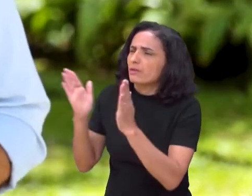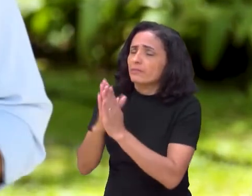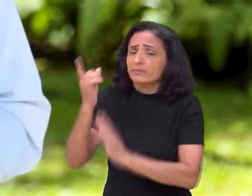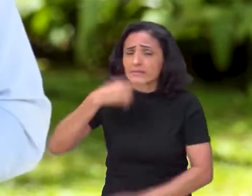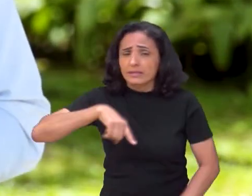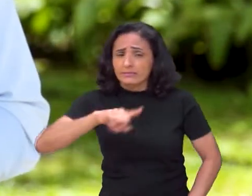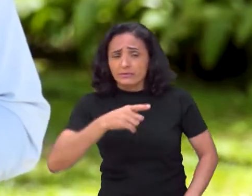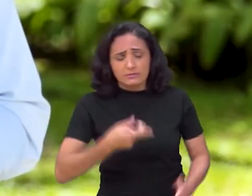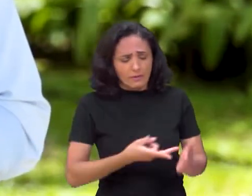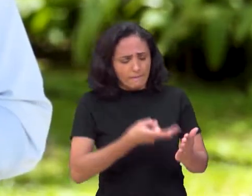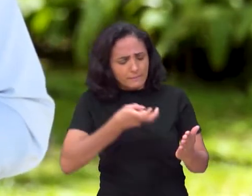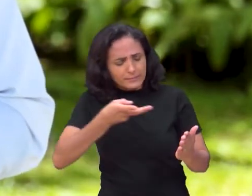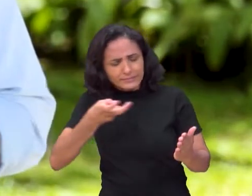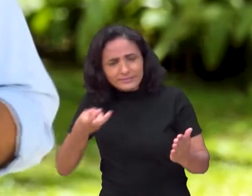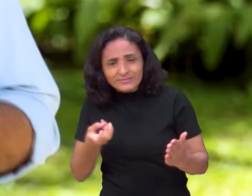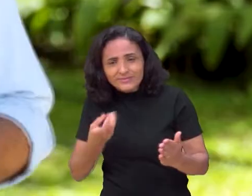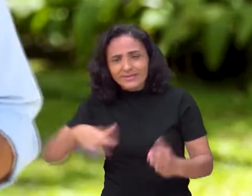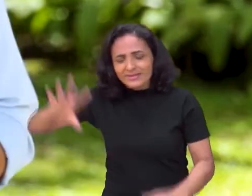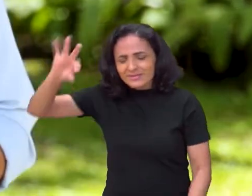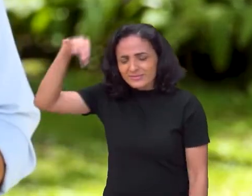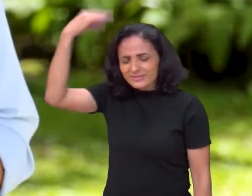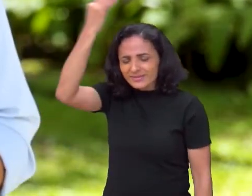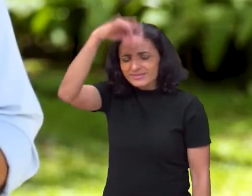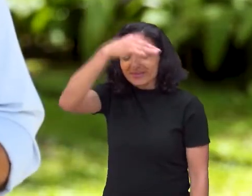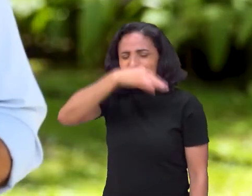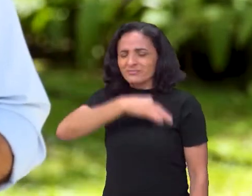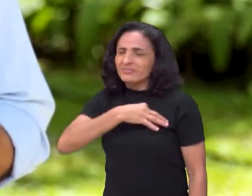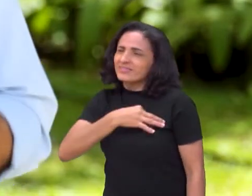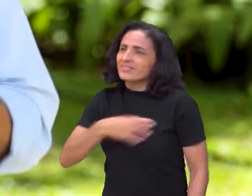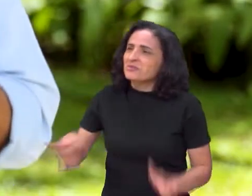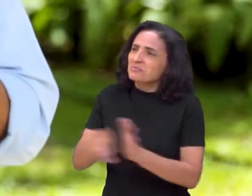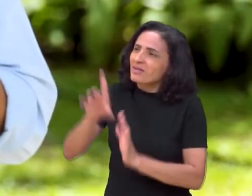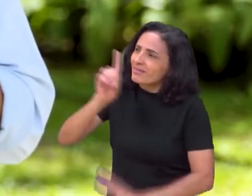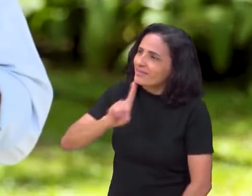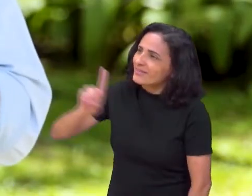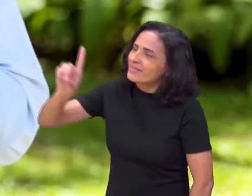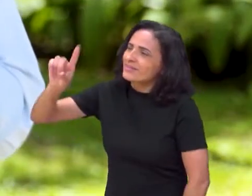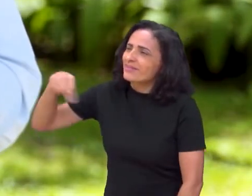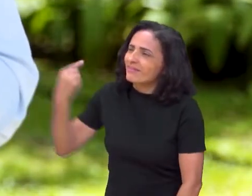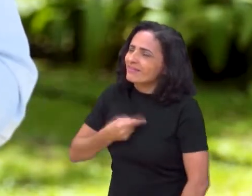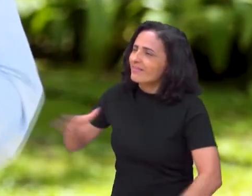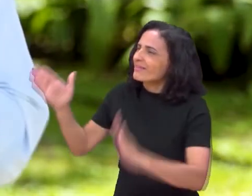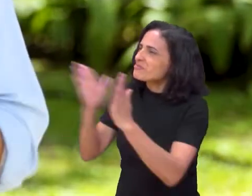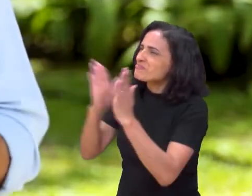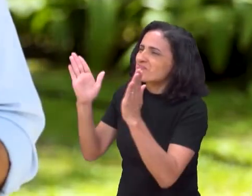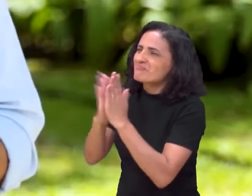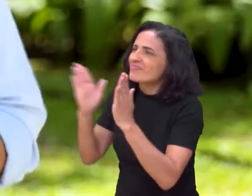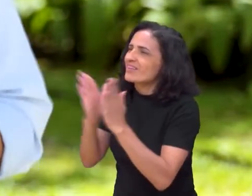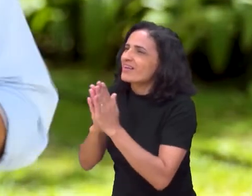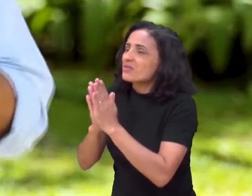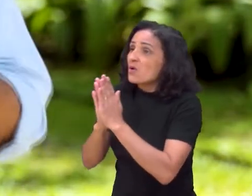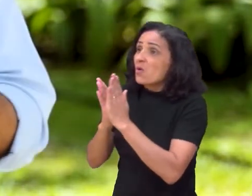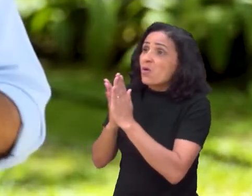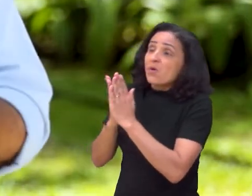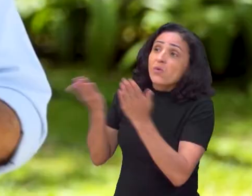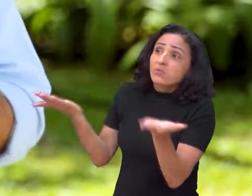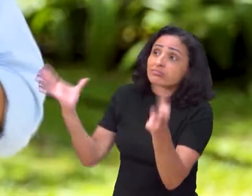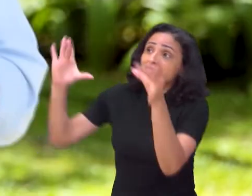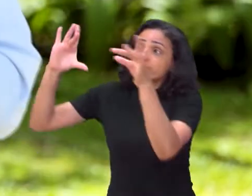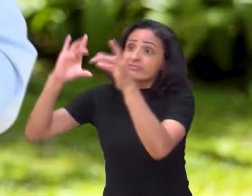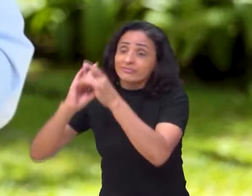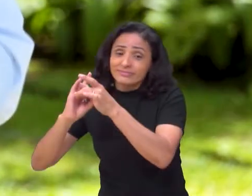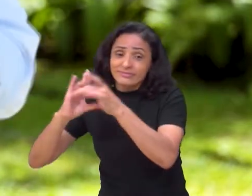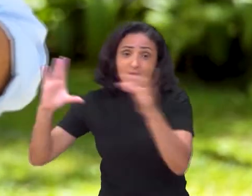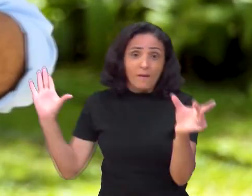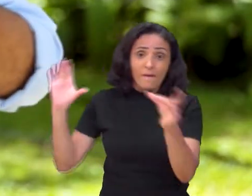perceber de que é através do Espírito Santo de Deus é que nós temos acesso à pessoa de